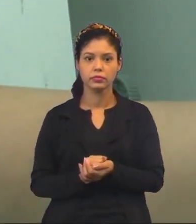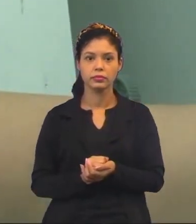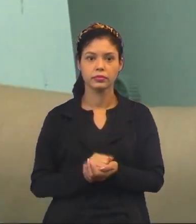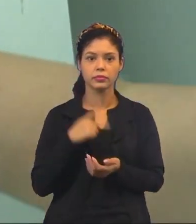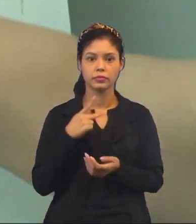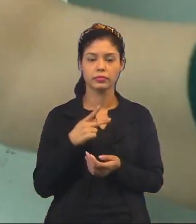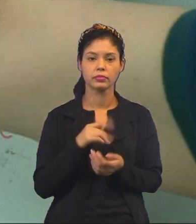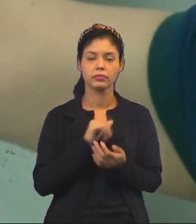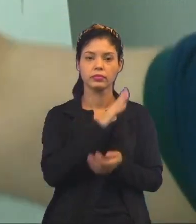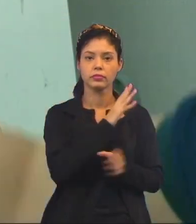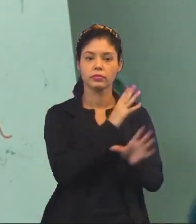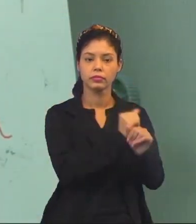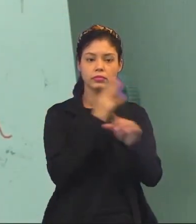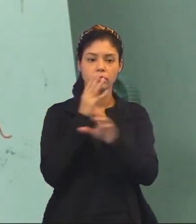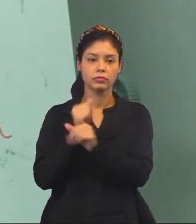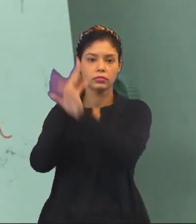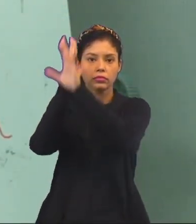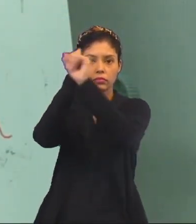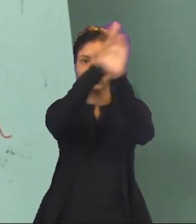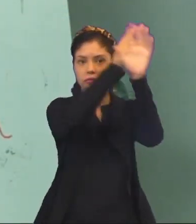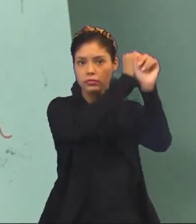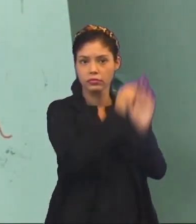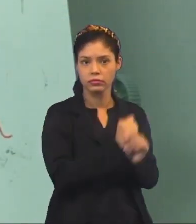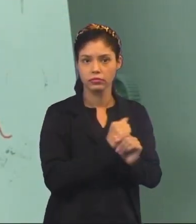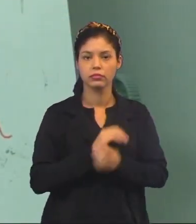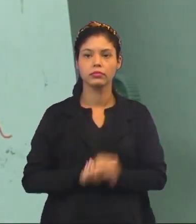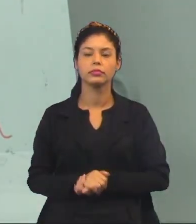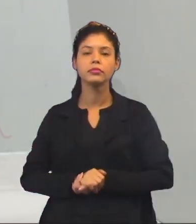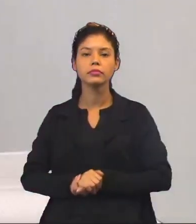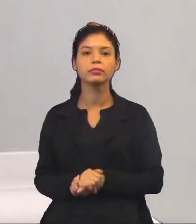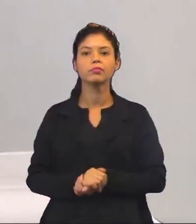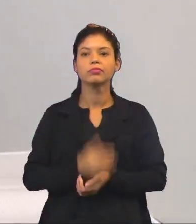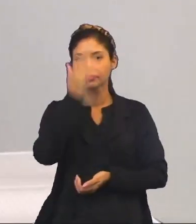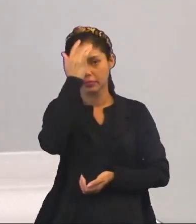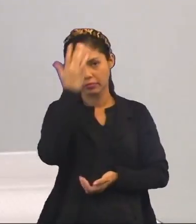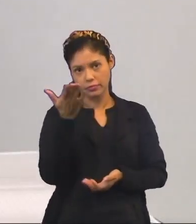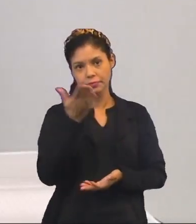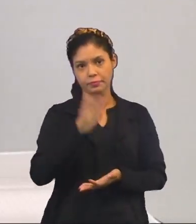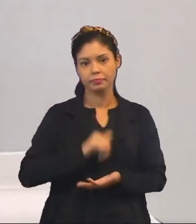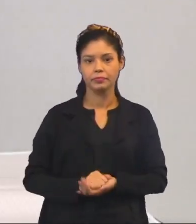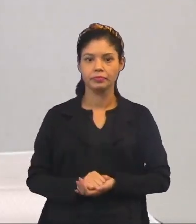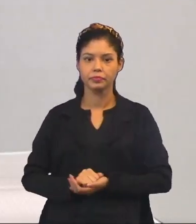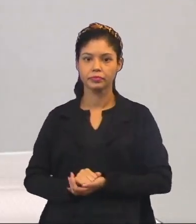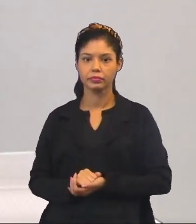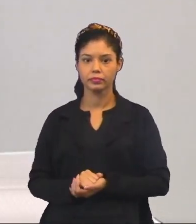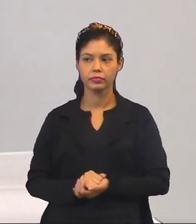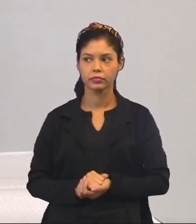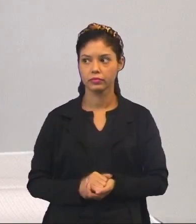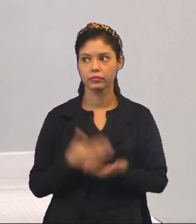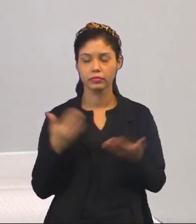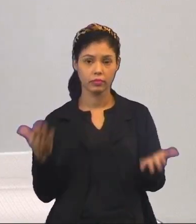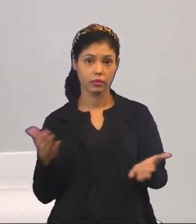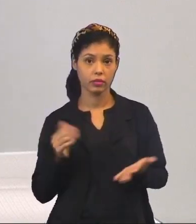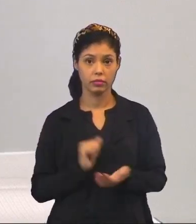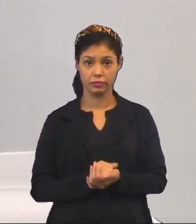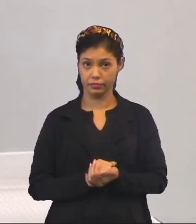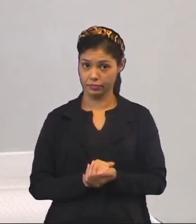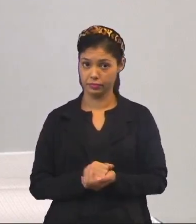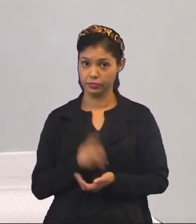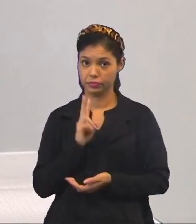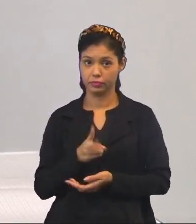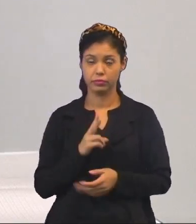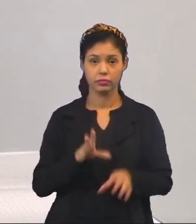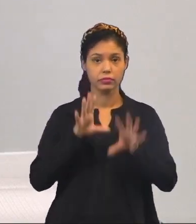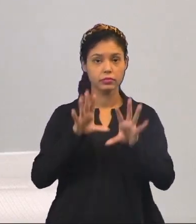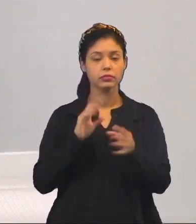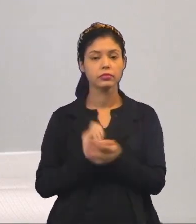o perímetro é só a soma dos lados, de todos os lados. Facinho isso aí, não é? Então, da